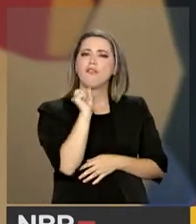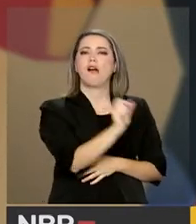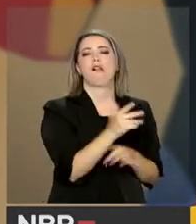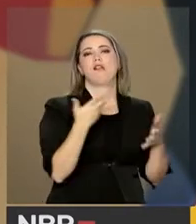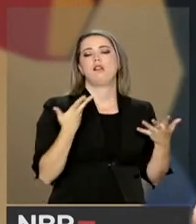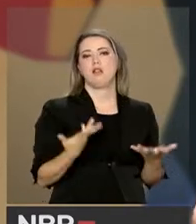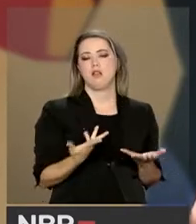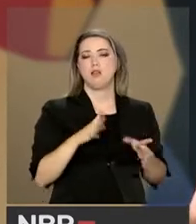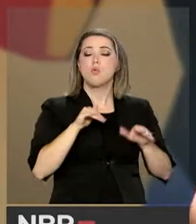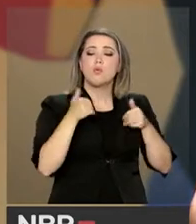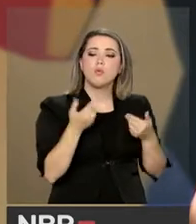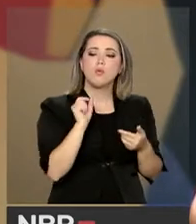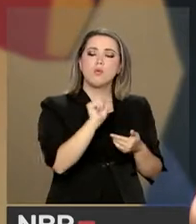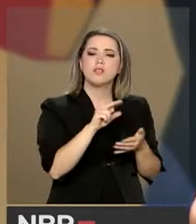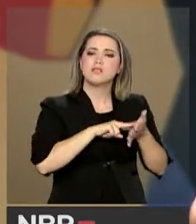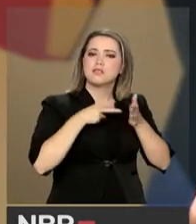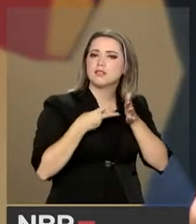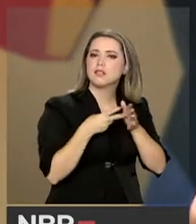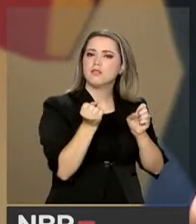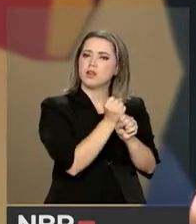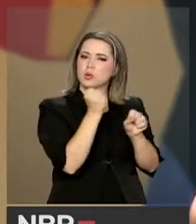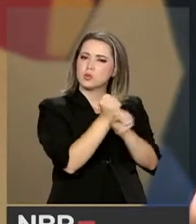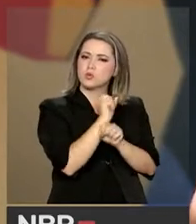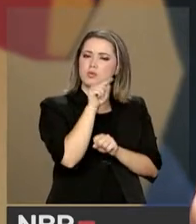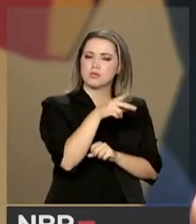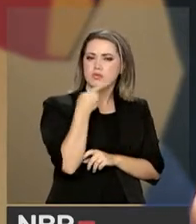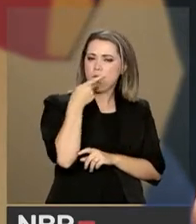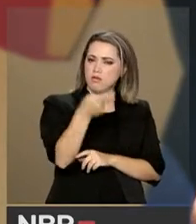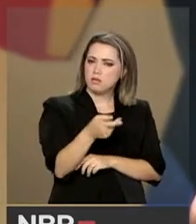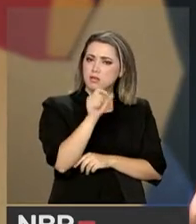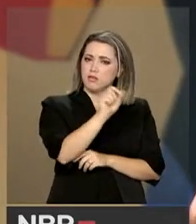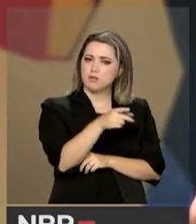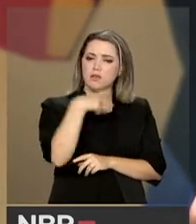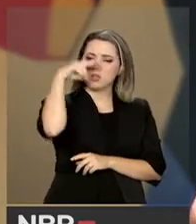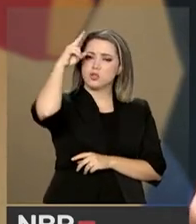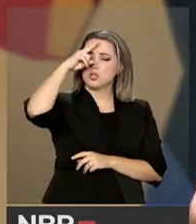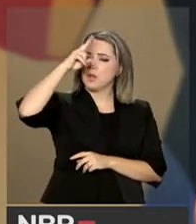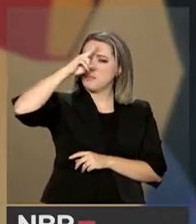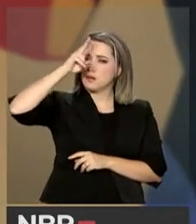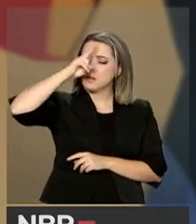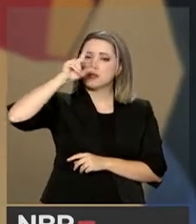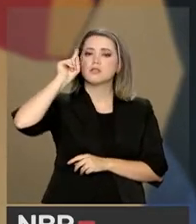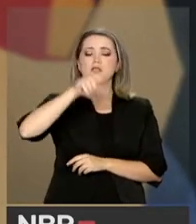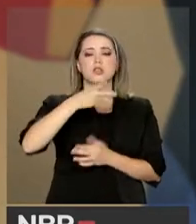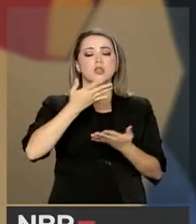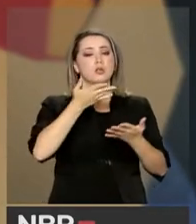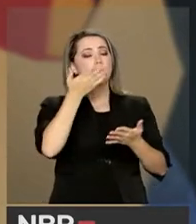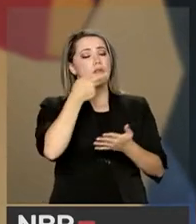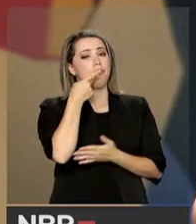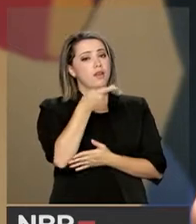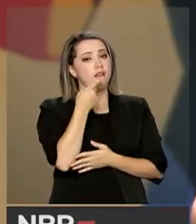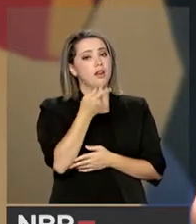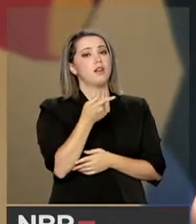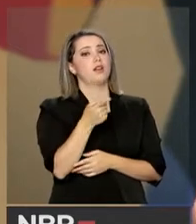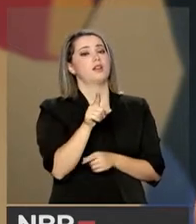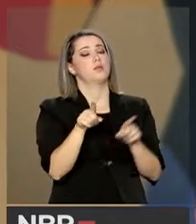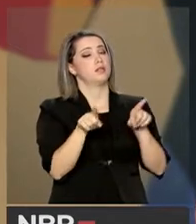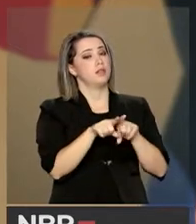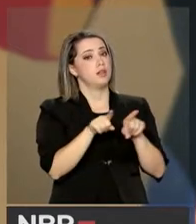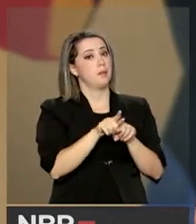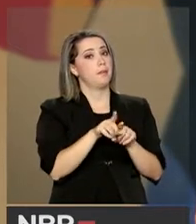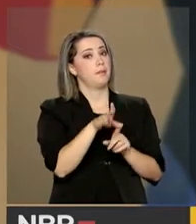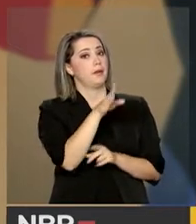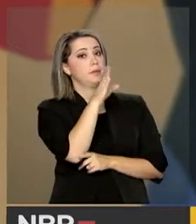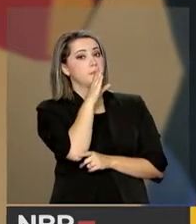museus constroem. A narrativa, ela é feita tanto de... A memória, né, é feita tanto daquilo que se diz quanto que não se diz, do